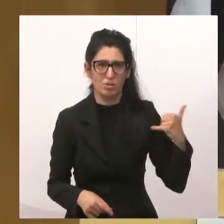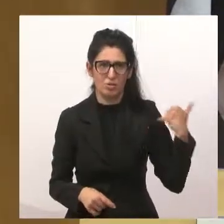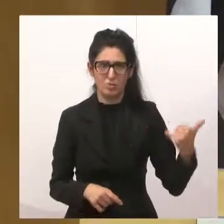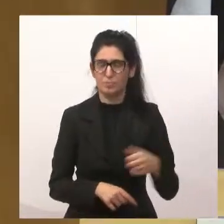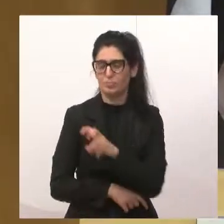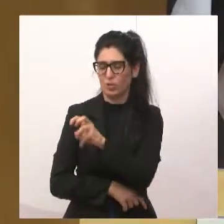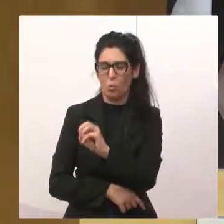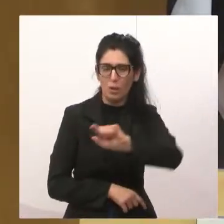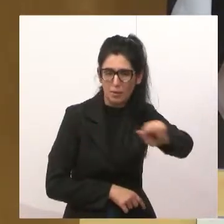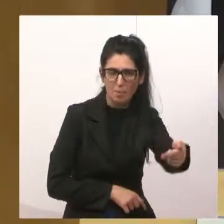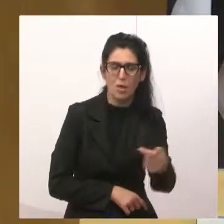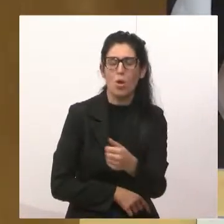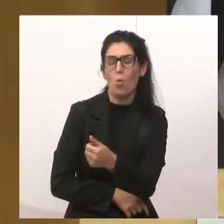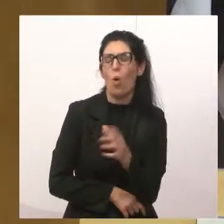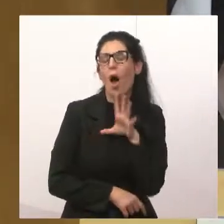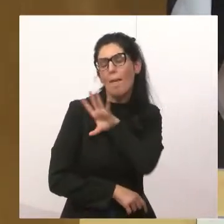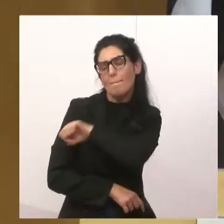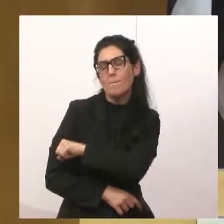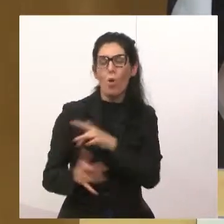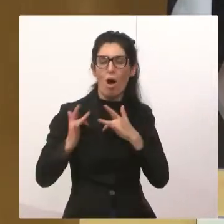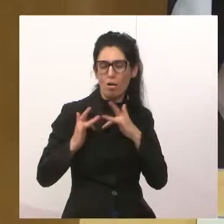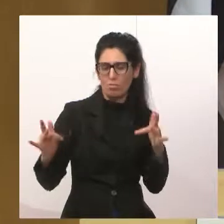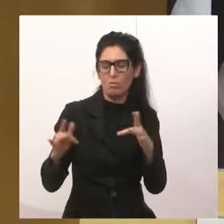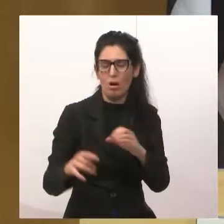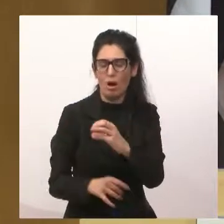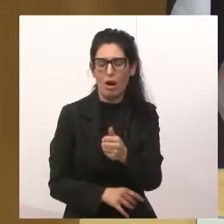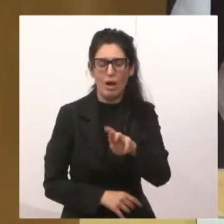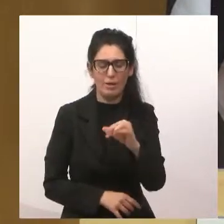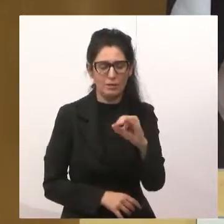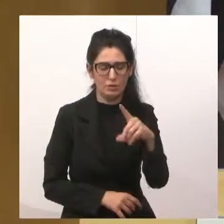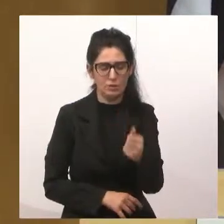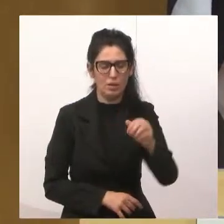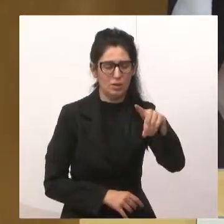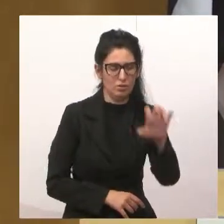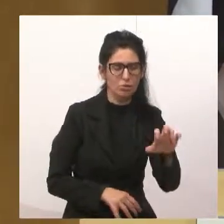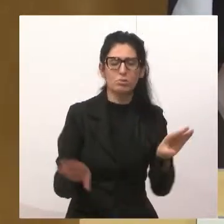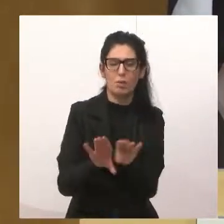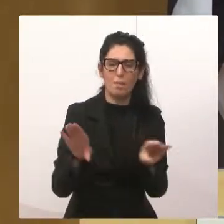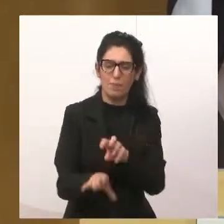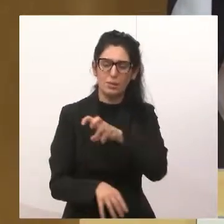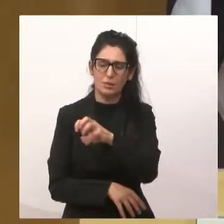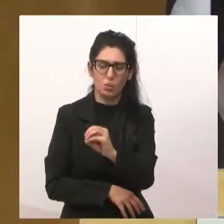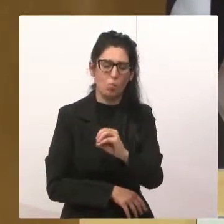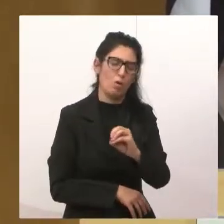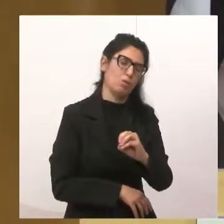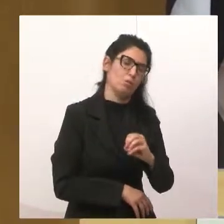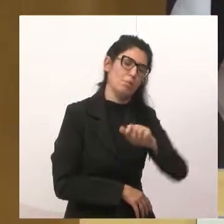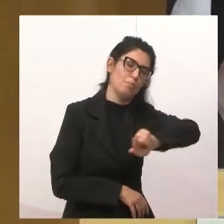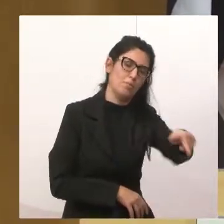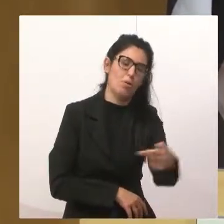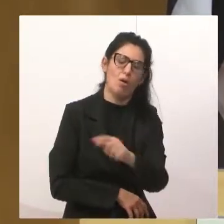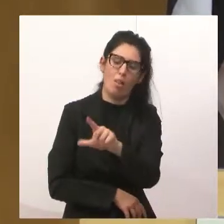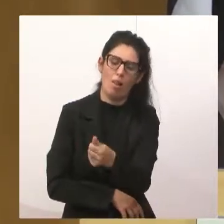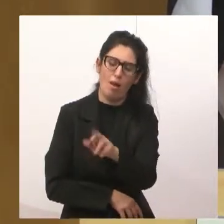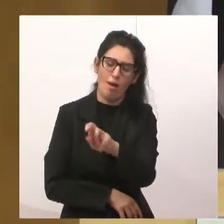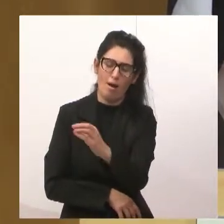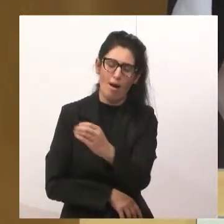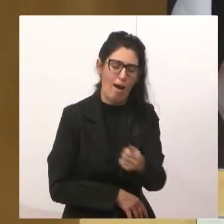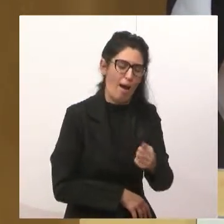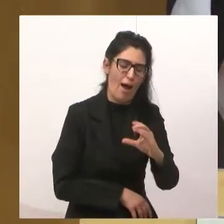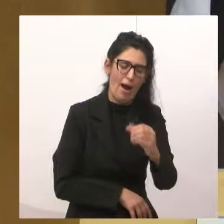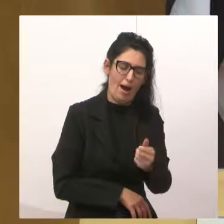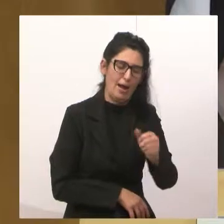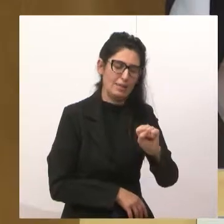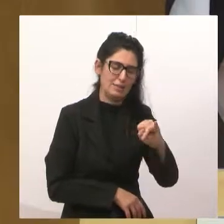e Caridade, também R$50 mil para o Lar da Acácia e R$50 mil para o